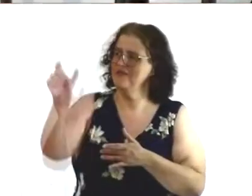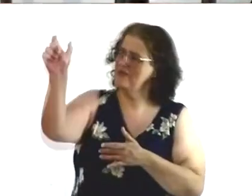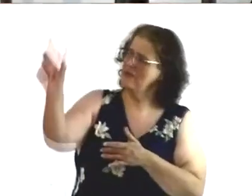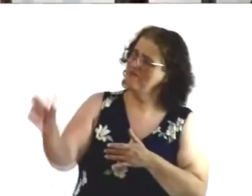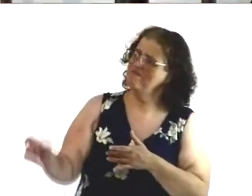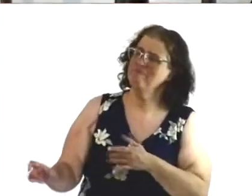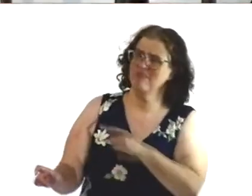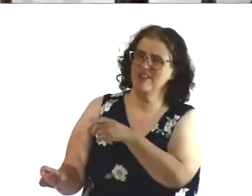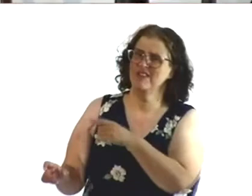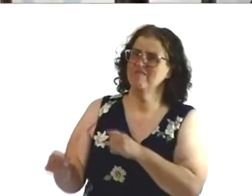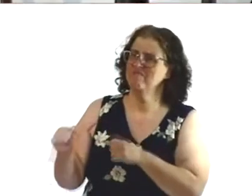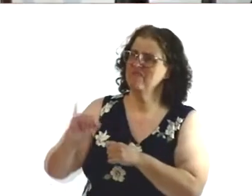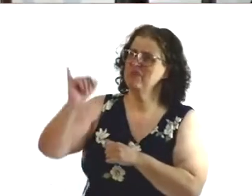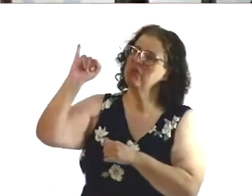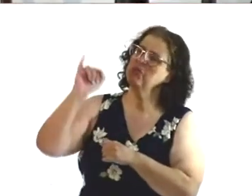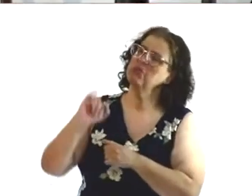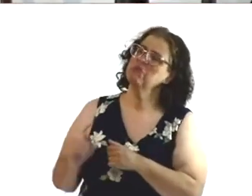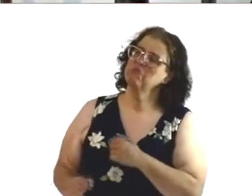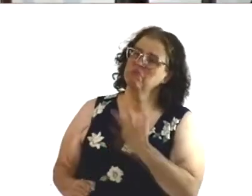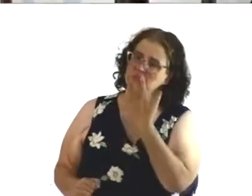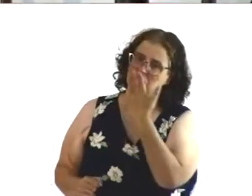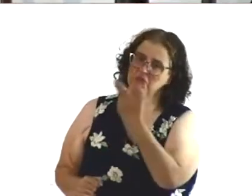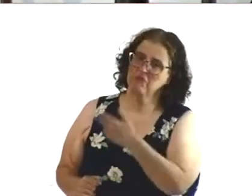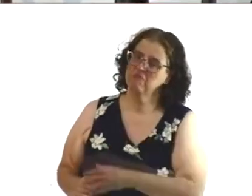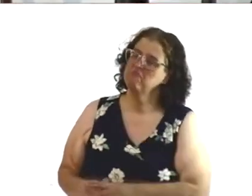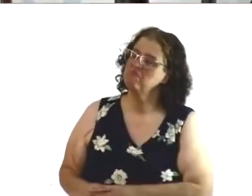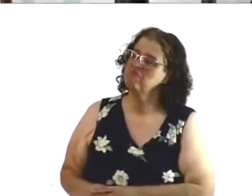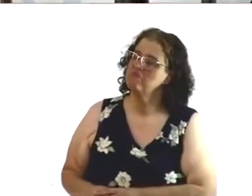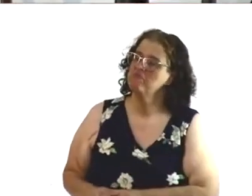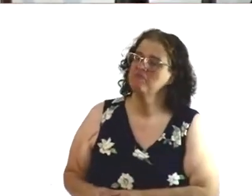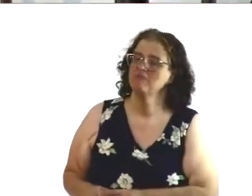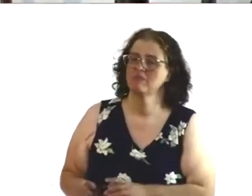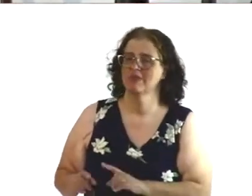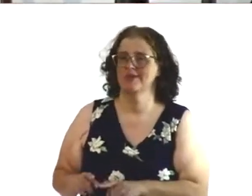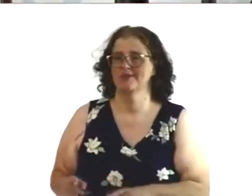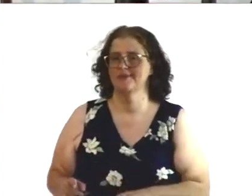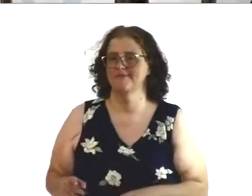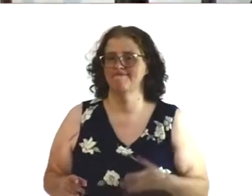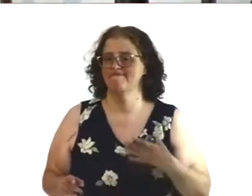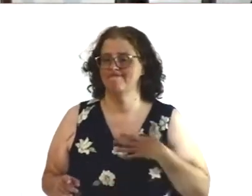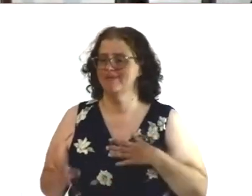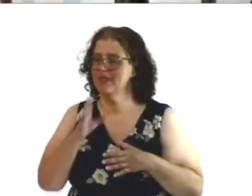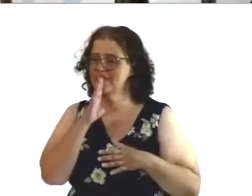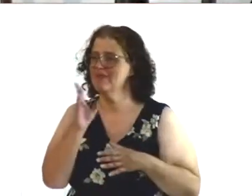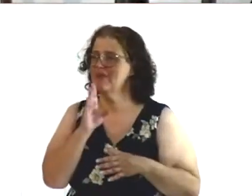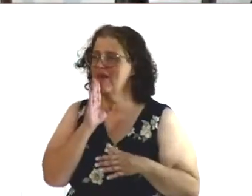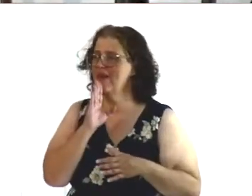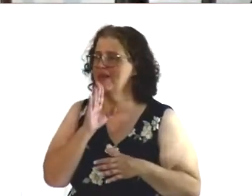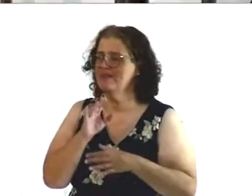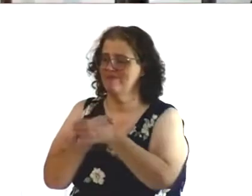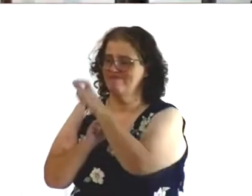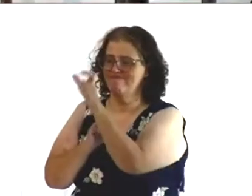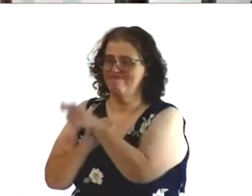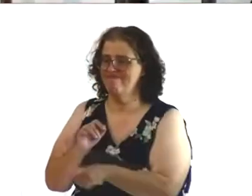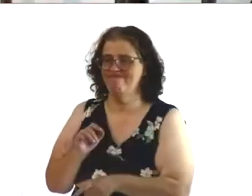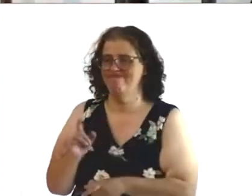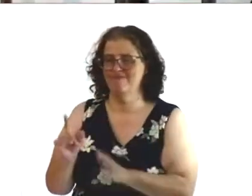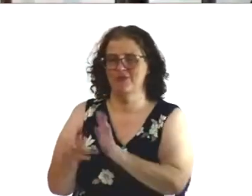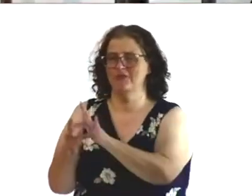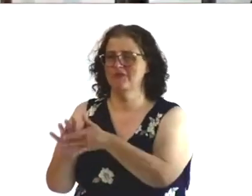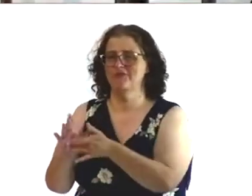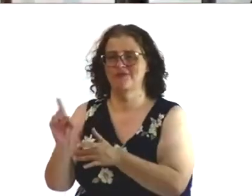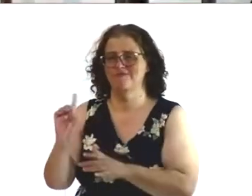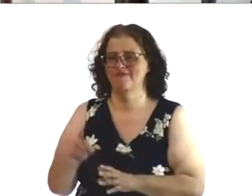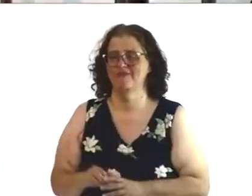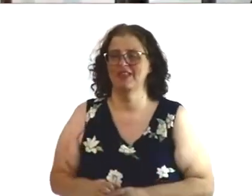com Jesus, questionam quando ele diz que ele é o Senhor do sábado, eles dizem: não, o sábado deve ser maior que o Senhor. Questionam quando